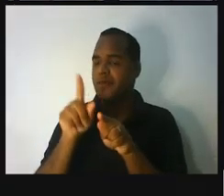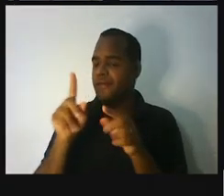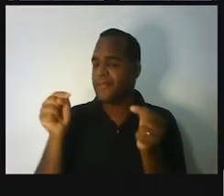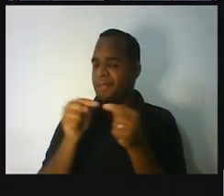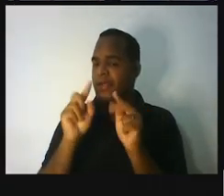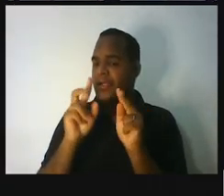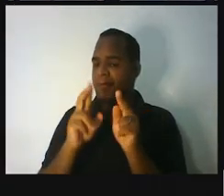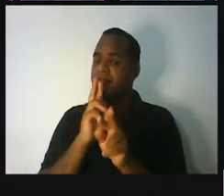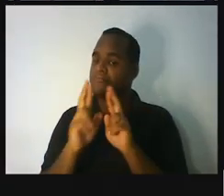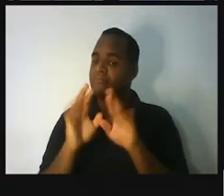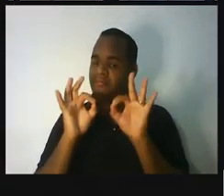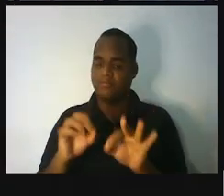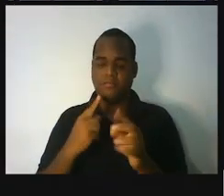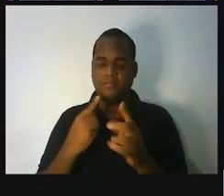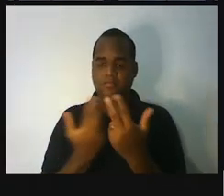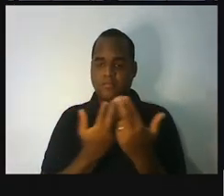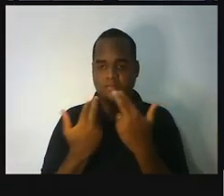mesmo resultado.